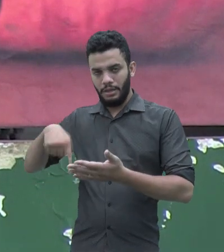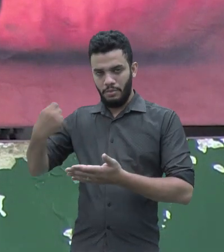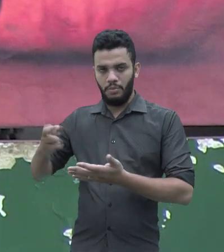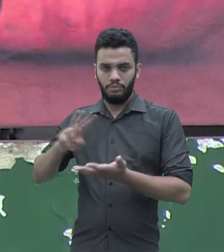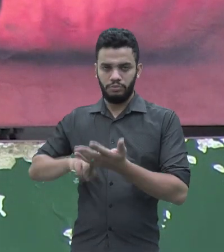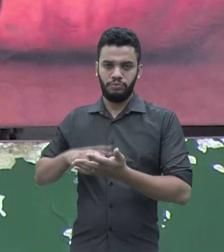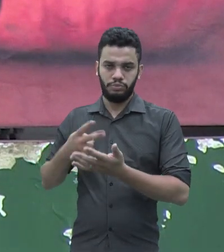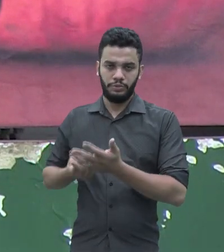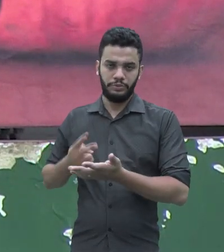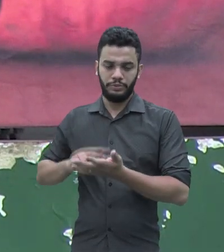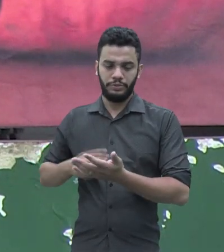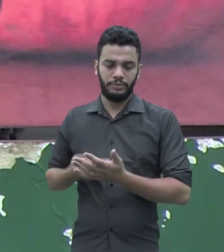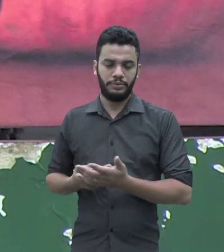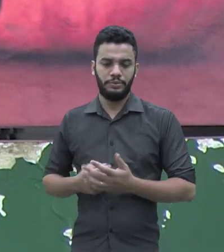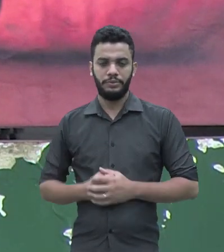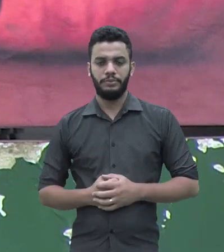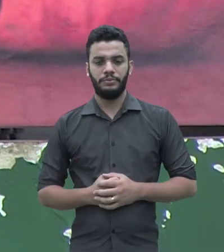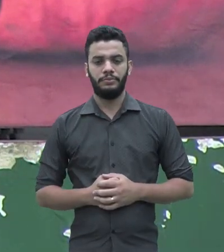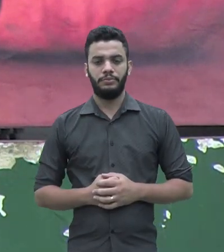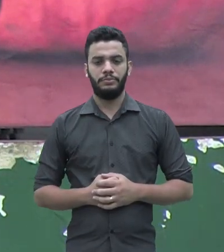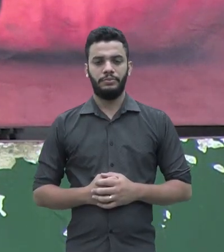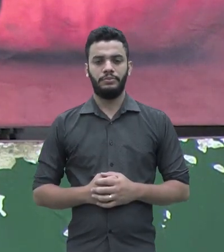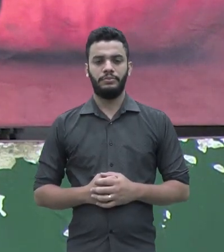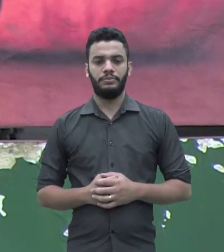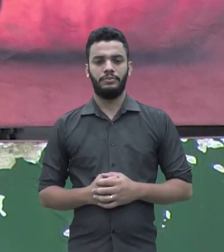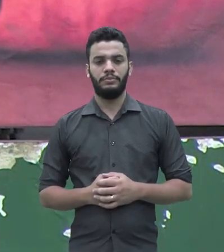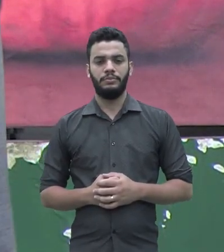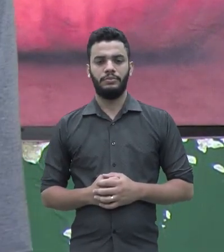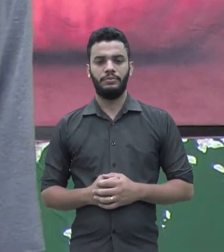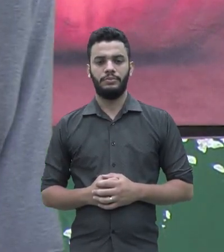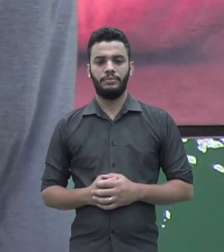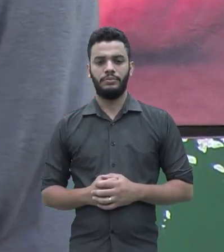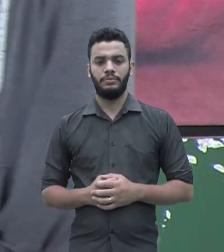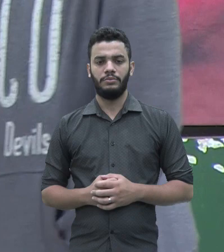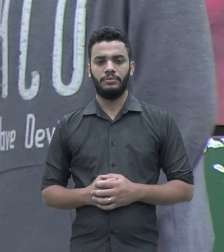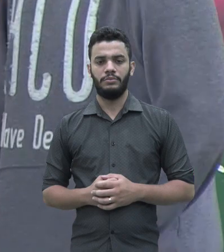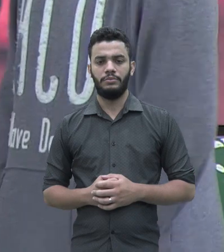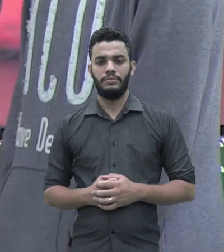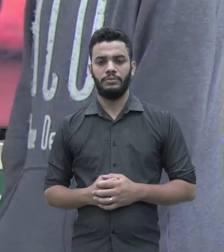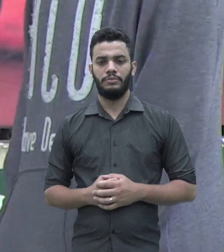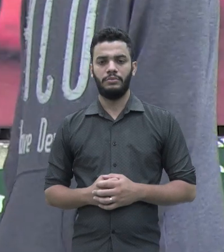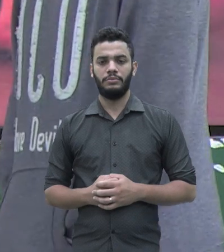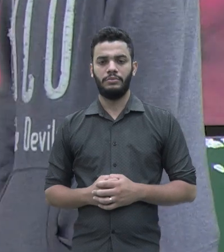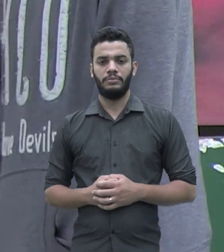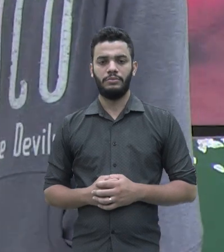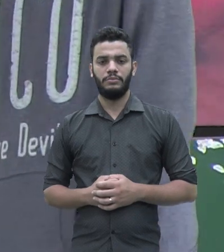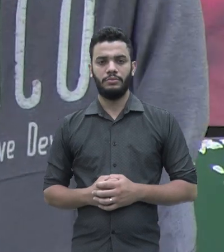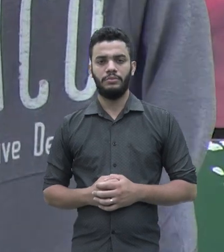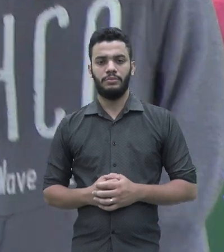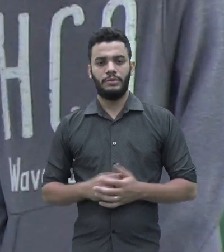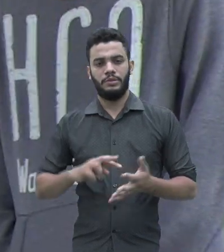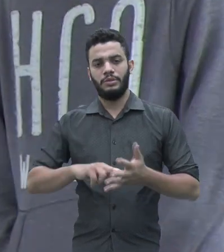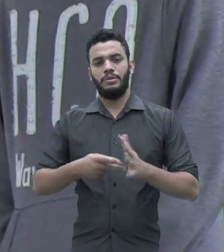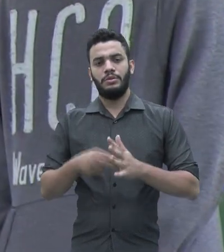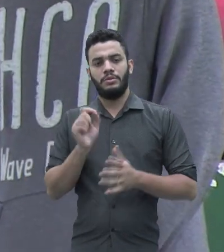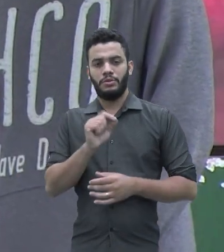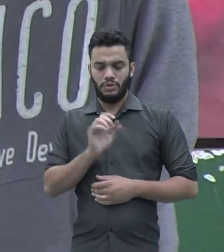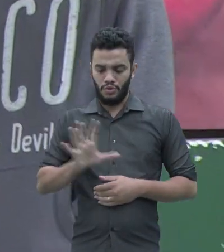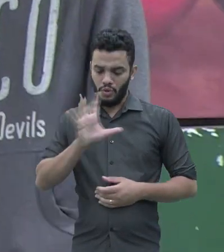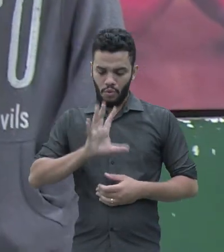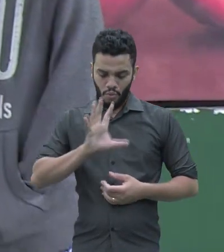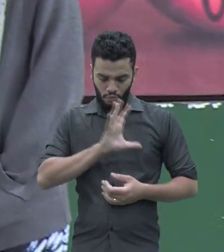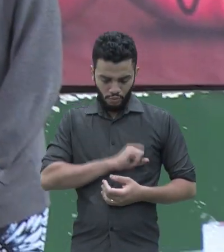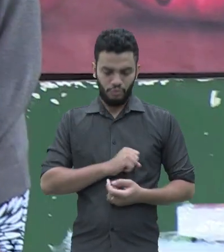day. God bless. Aí, deu certinho, né? Deu pra fechar, né? Que o amor e a felicidade, may love and